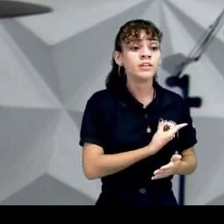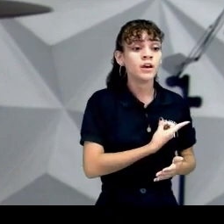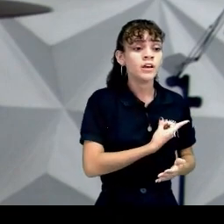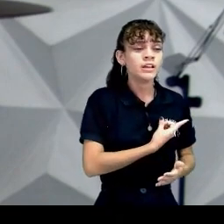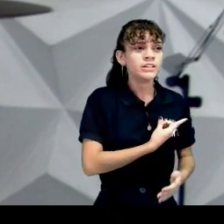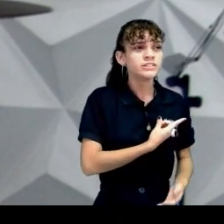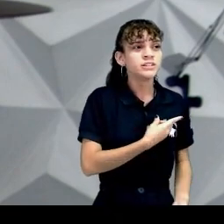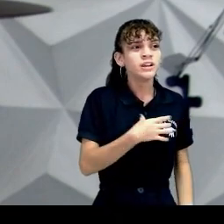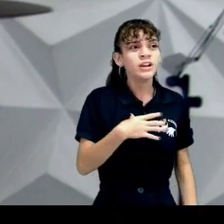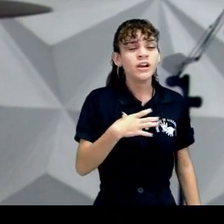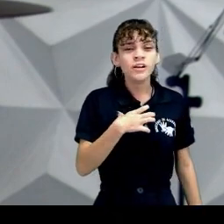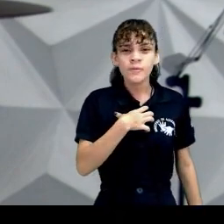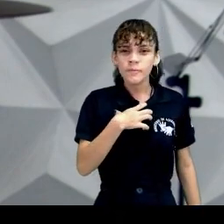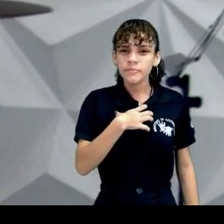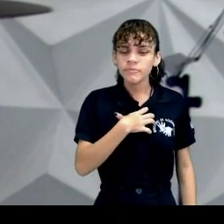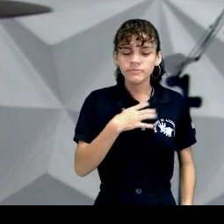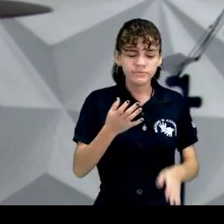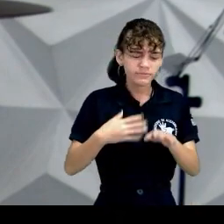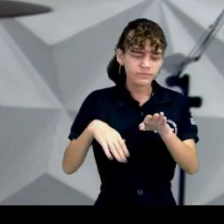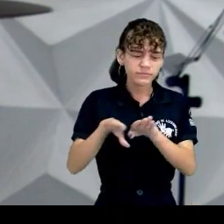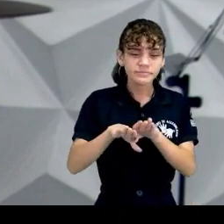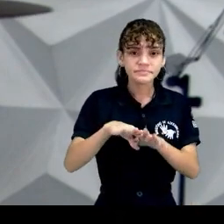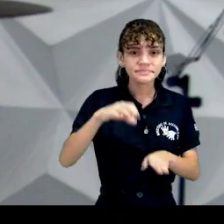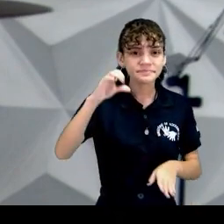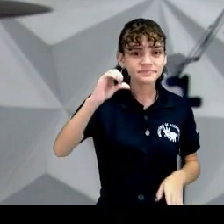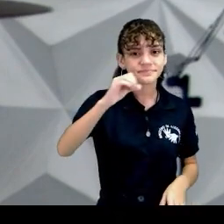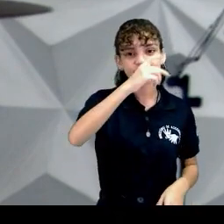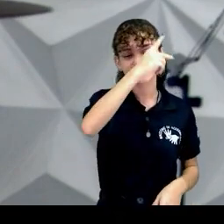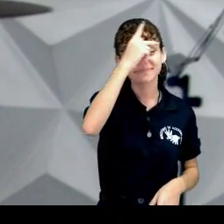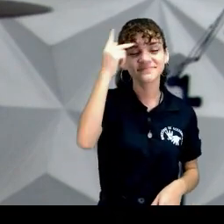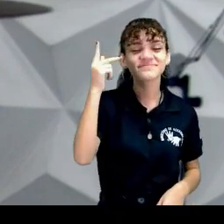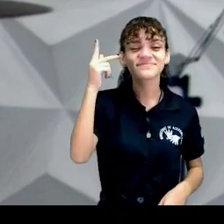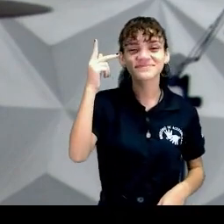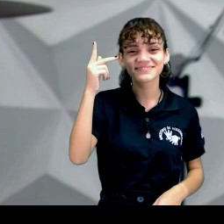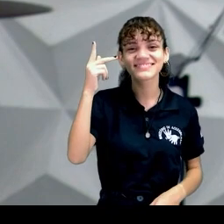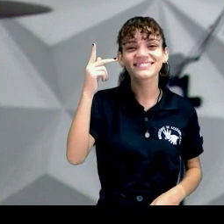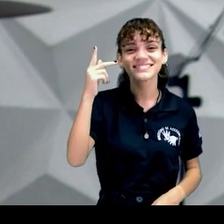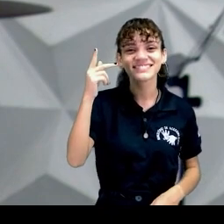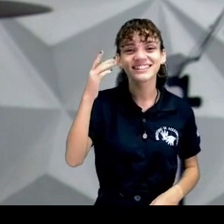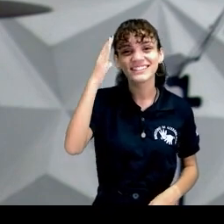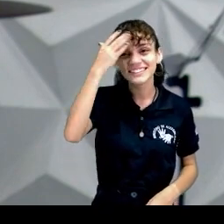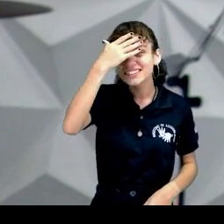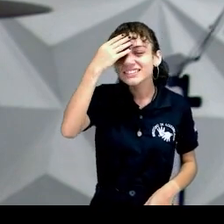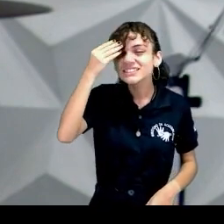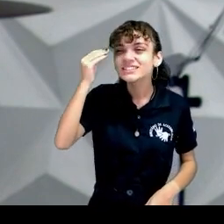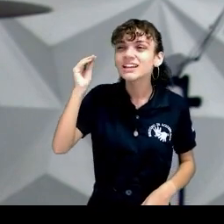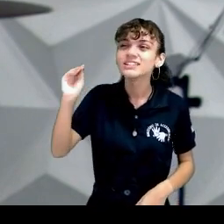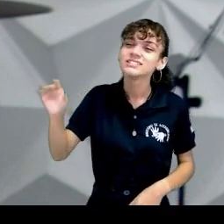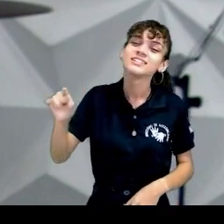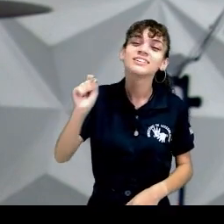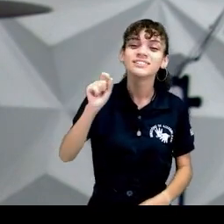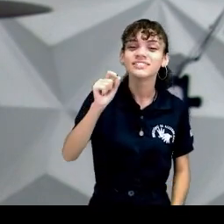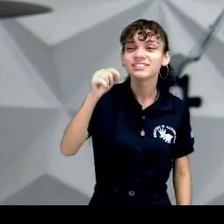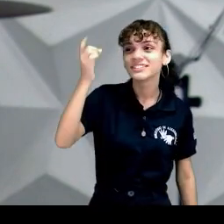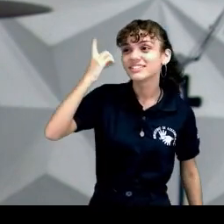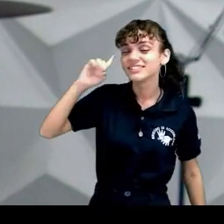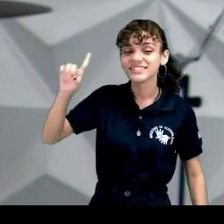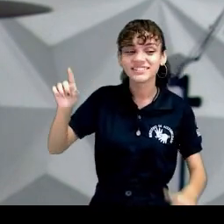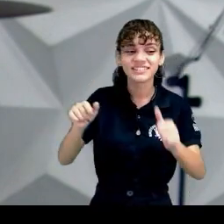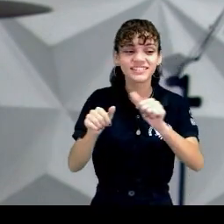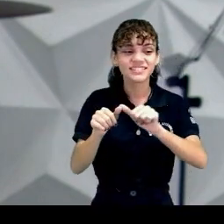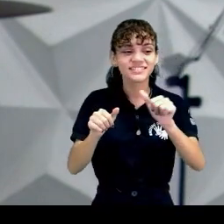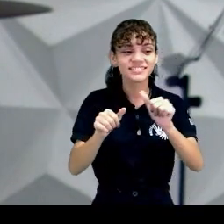operou. A gente começa a esquecer da resposta que a gente recebeu. A gente começa a esquecer de que em algum momento a gente